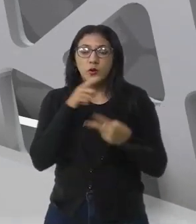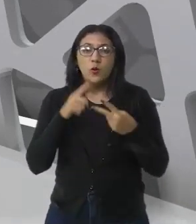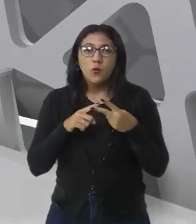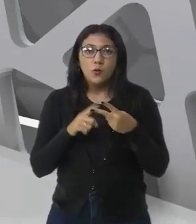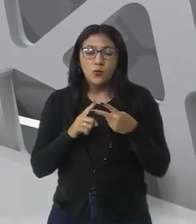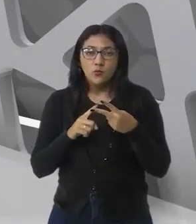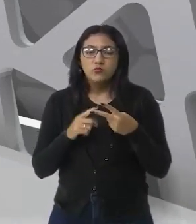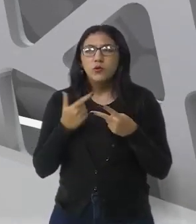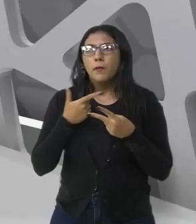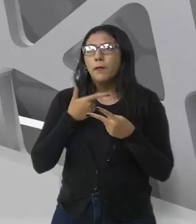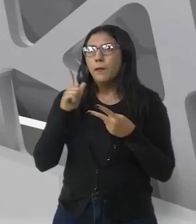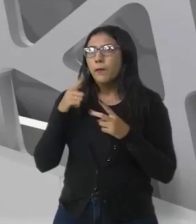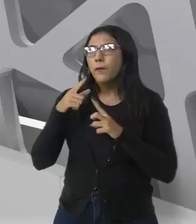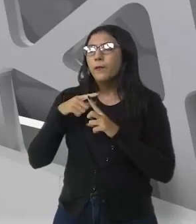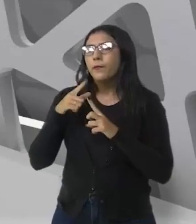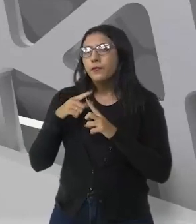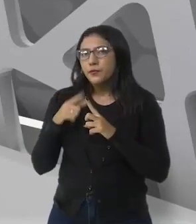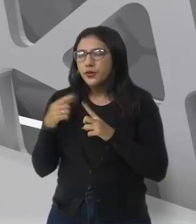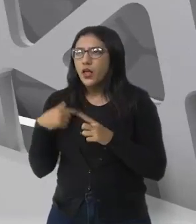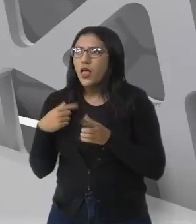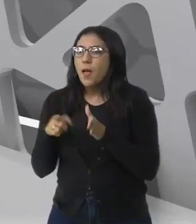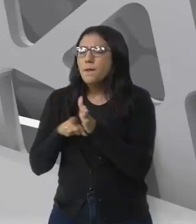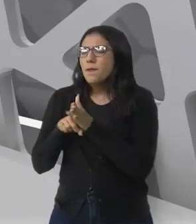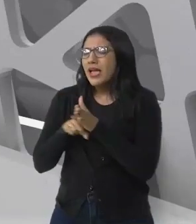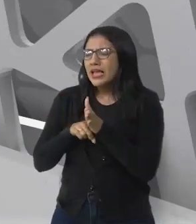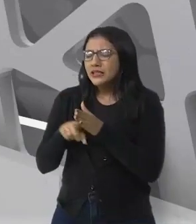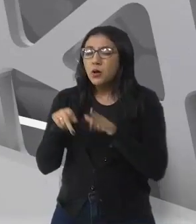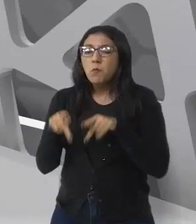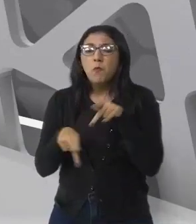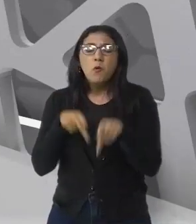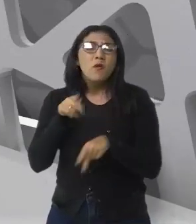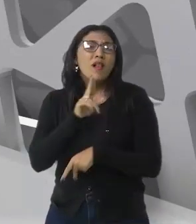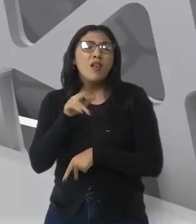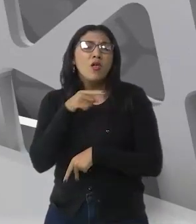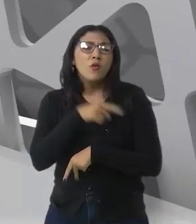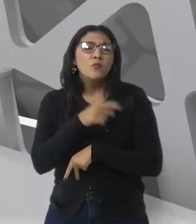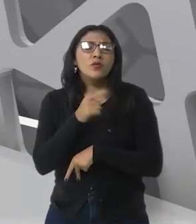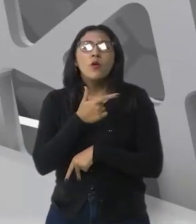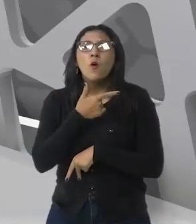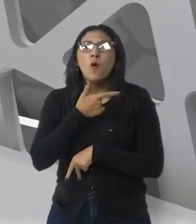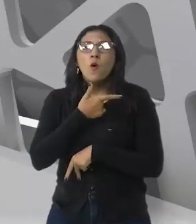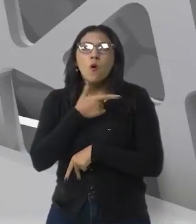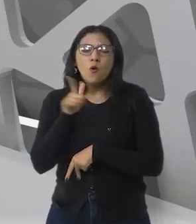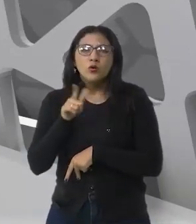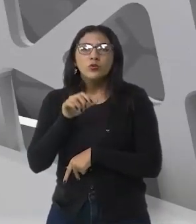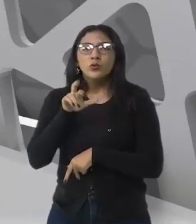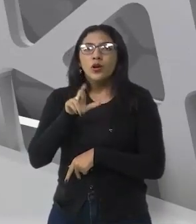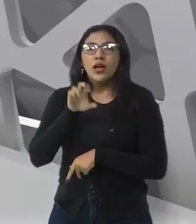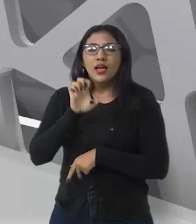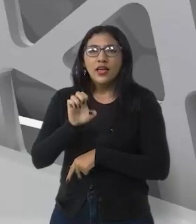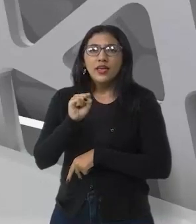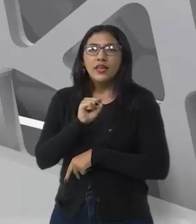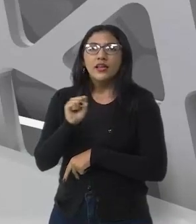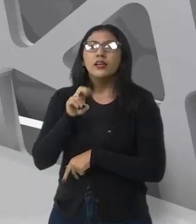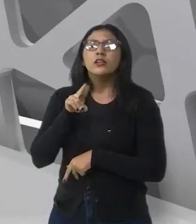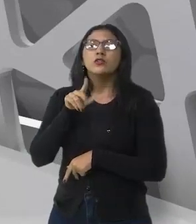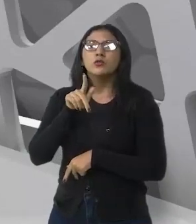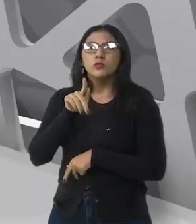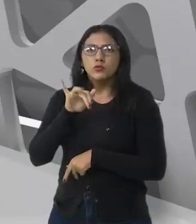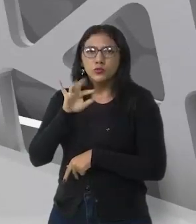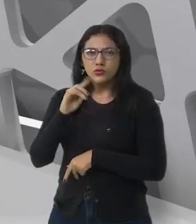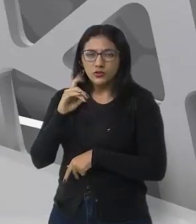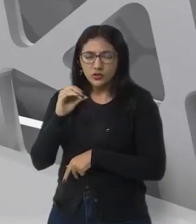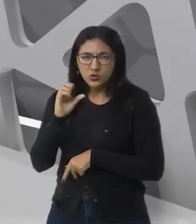os antropólogos que vão estudar a população, vão chamar esses povos também de povos ressurgidos. Isso